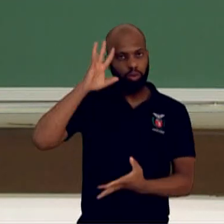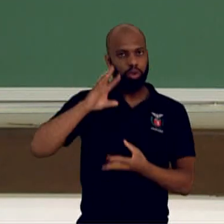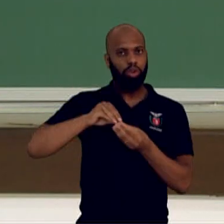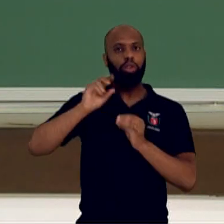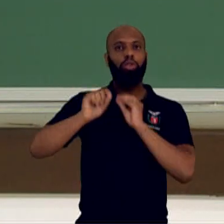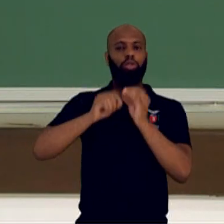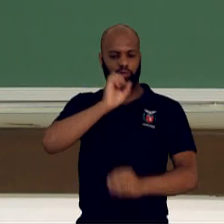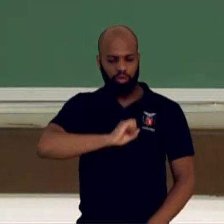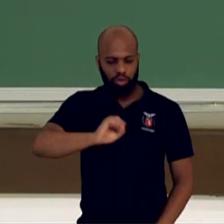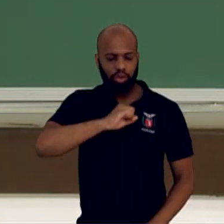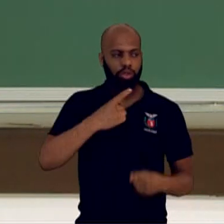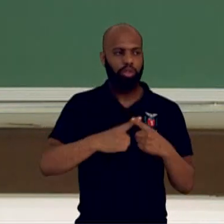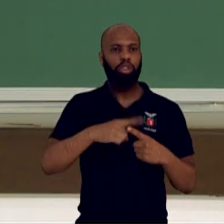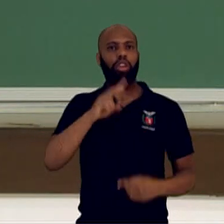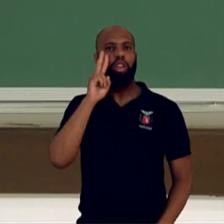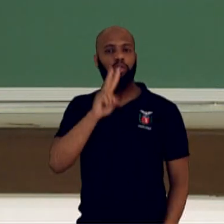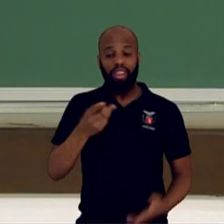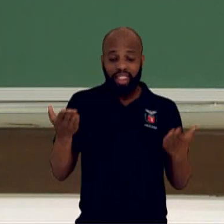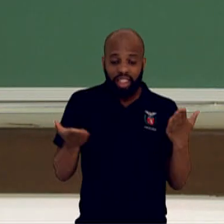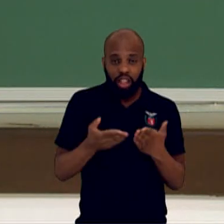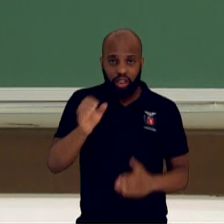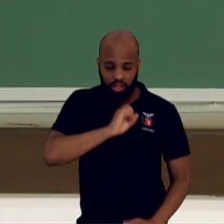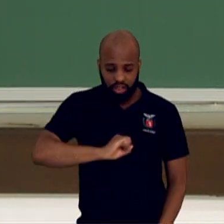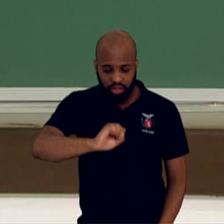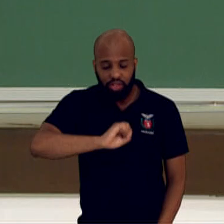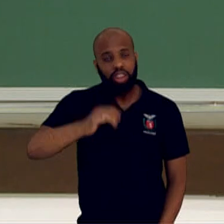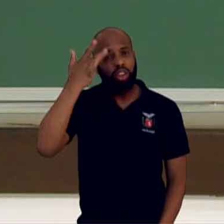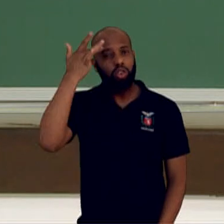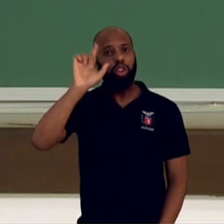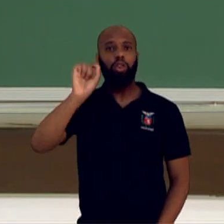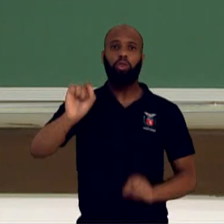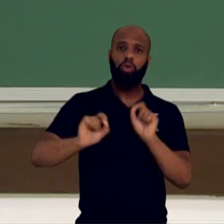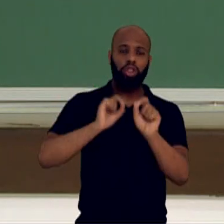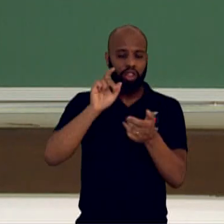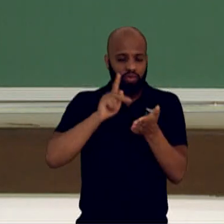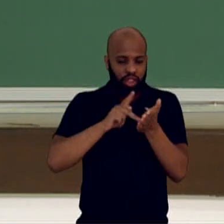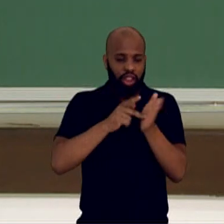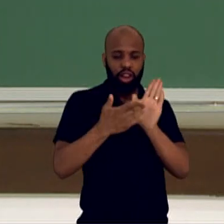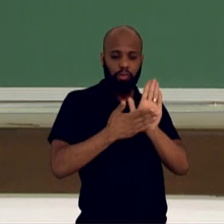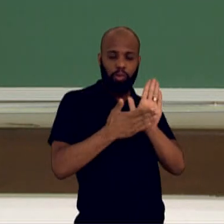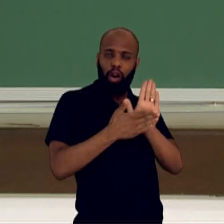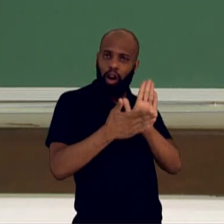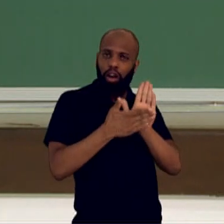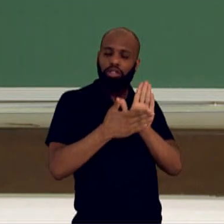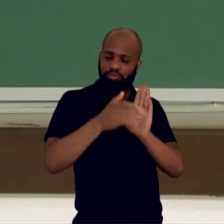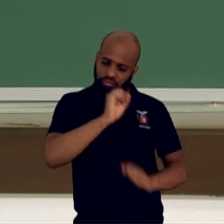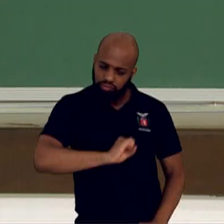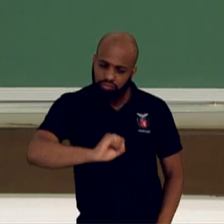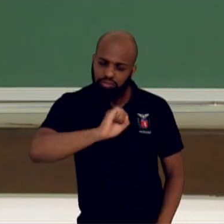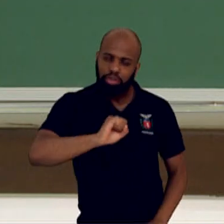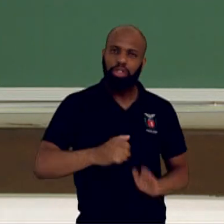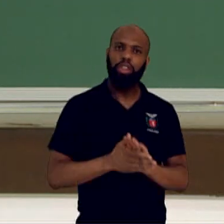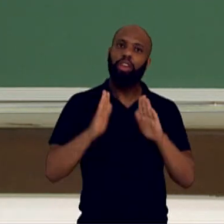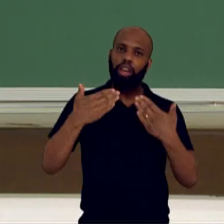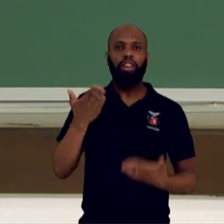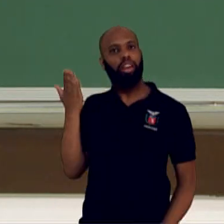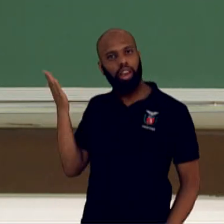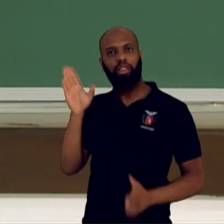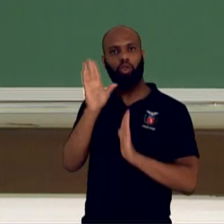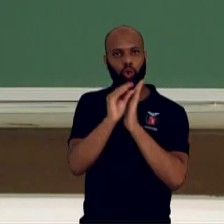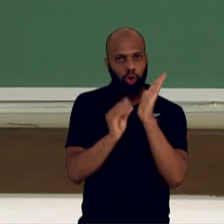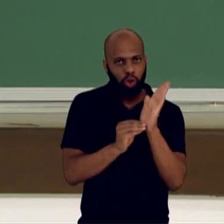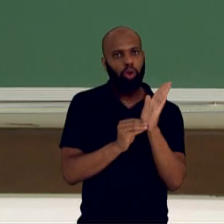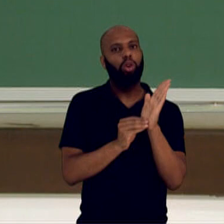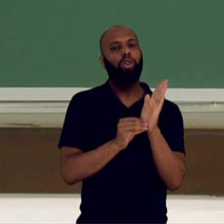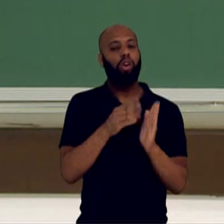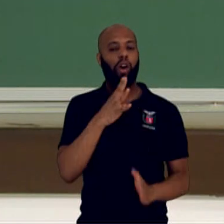a gente vê o funk atual e não sabe qual que realmente foi a proposta dele, Então, tá aí para vocês,